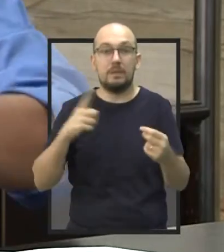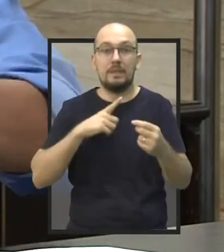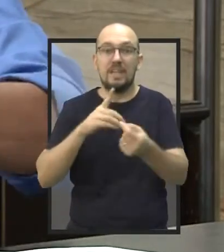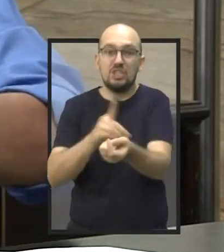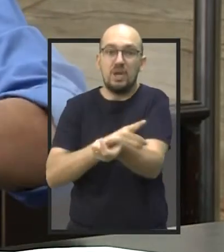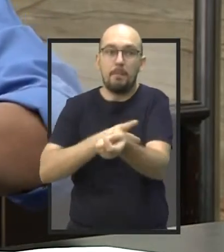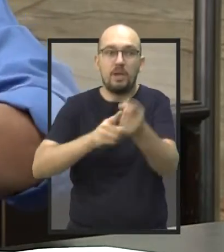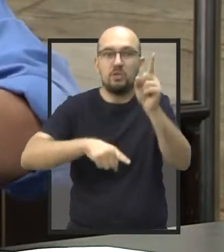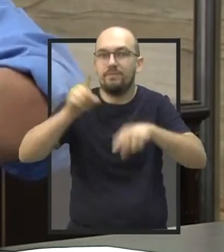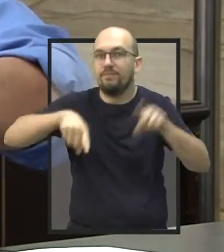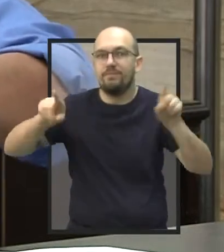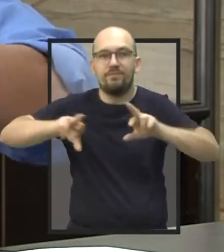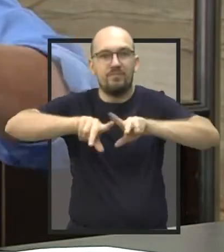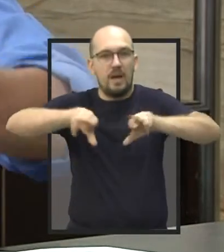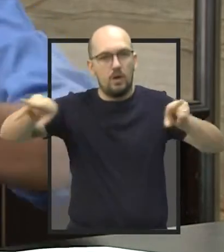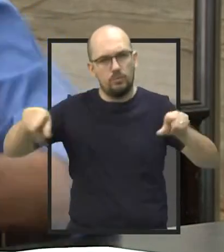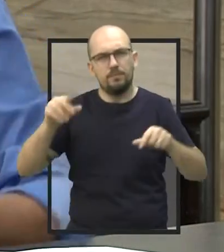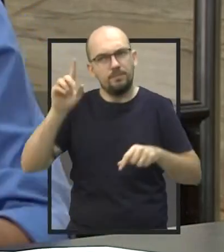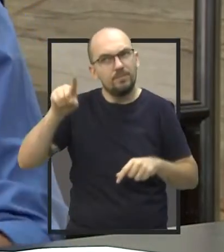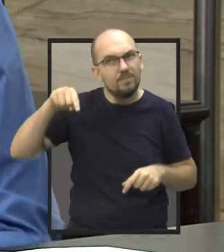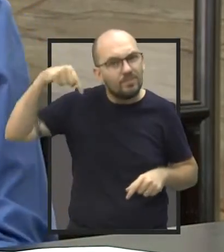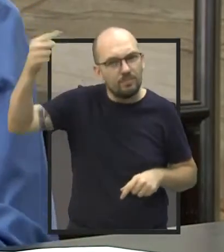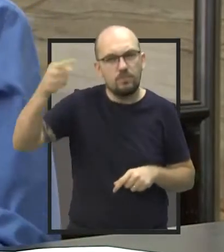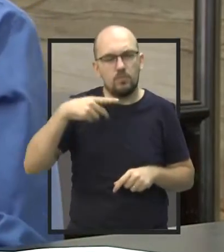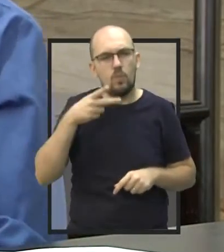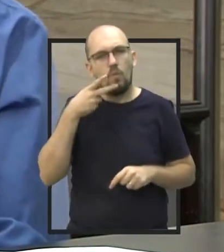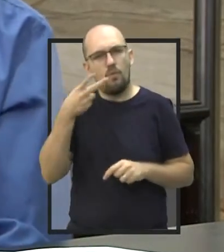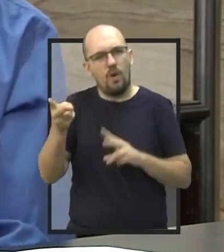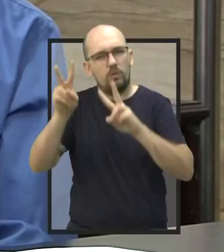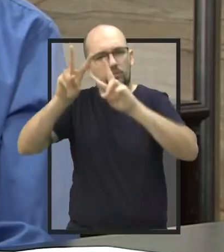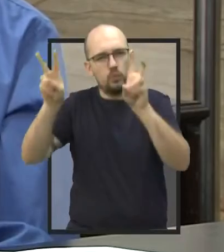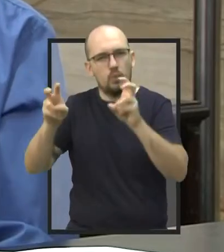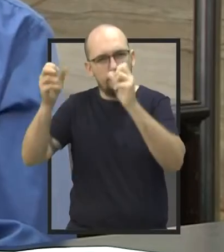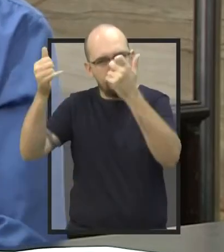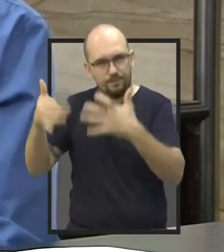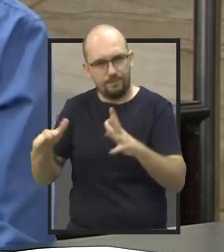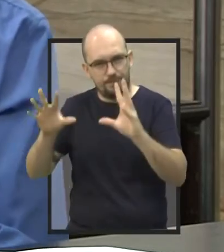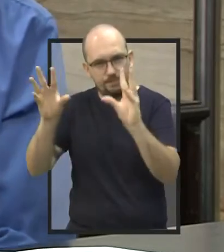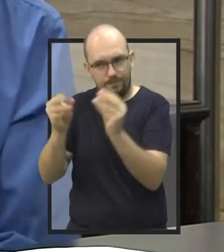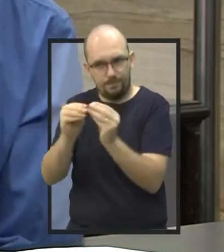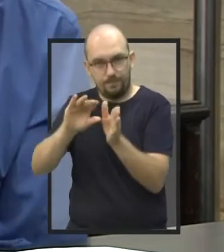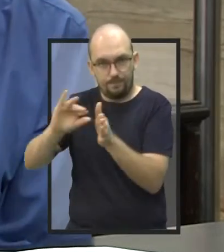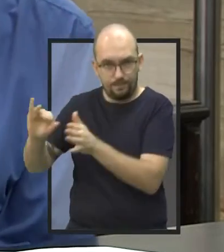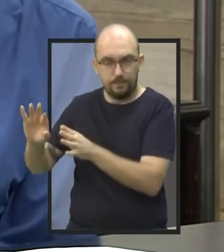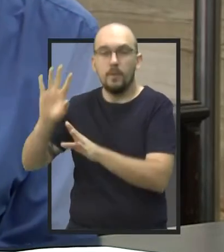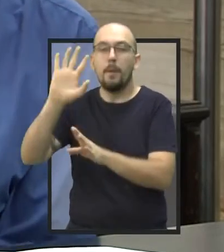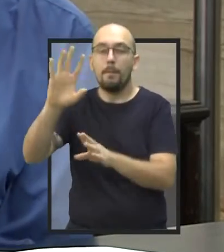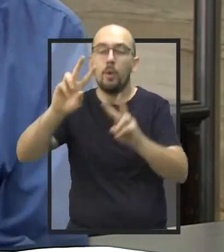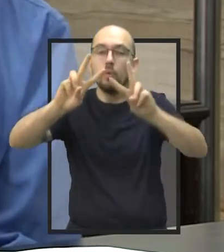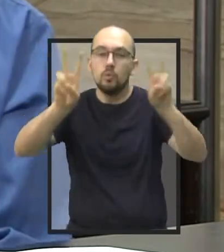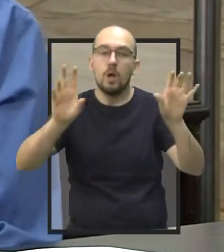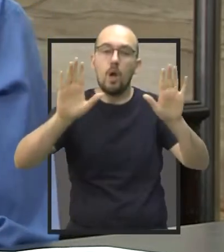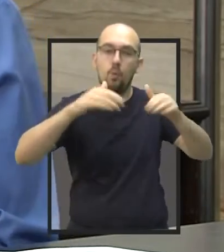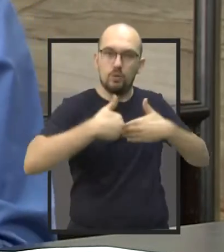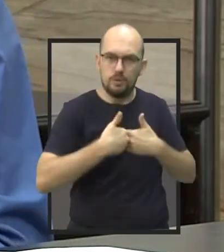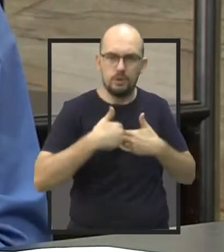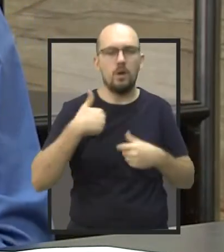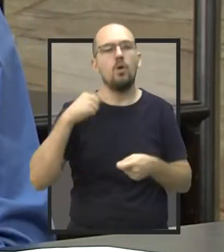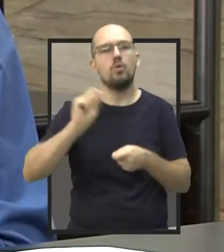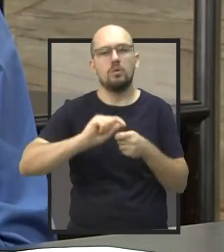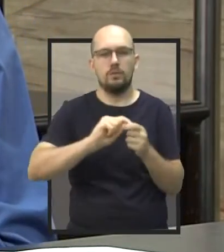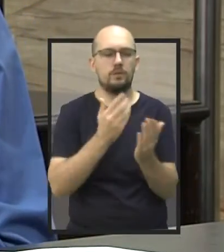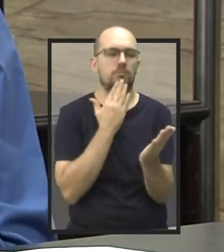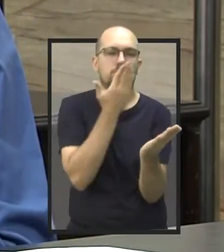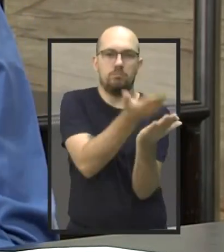diabetes, enfim, então eu queria comentar isso numa outra oportunidade. Com relação aos autistas, eu já fiz um requerimento e